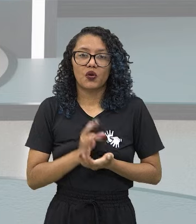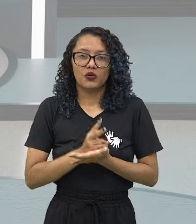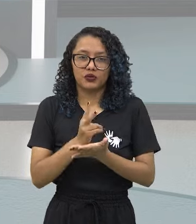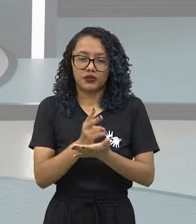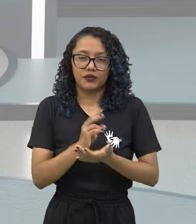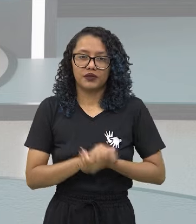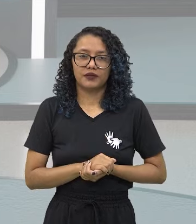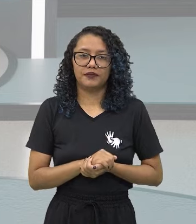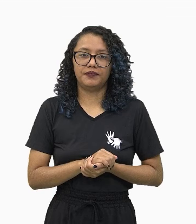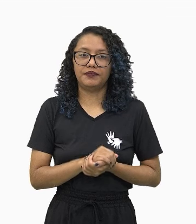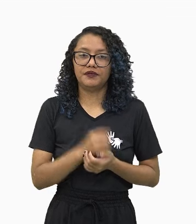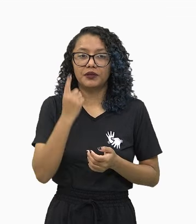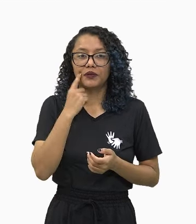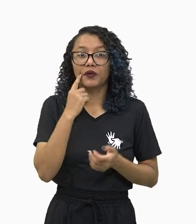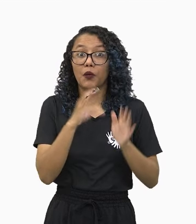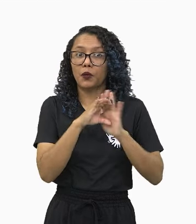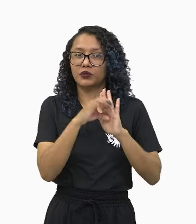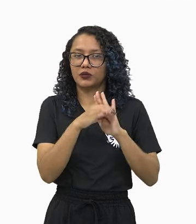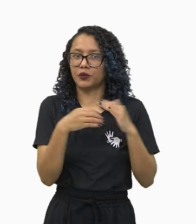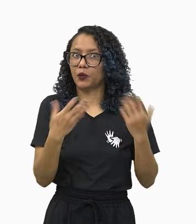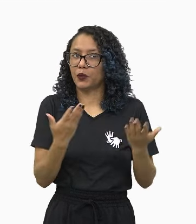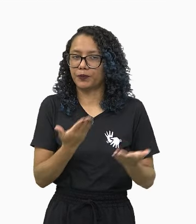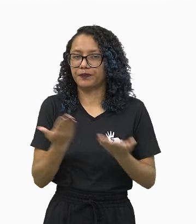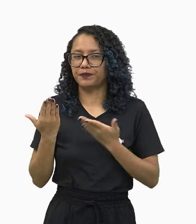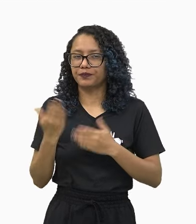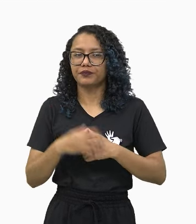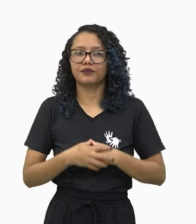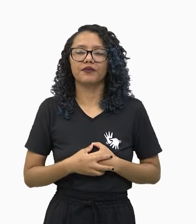olhadinha no conceito dele. Então, como o nome indica,